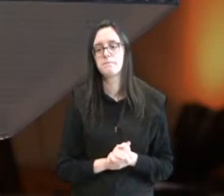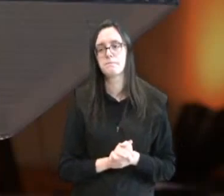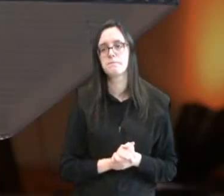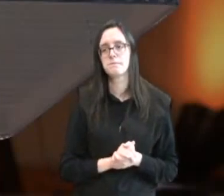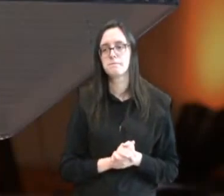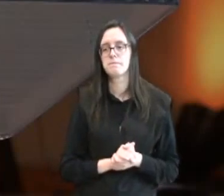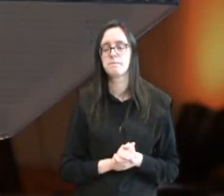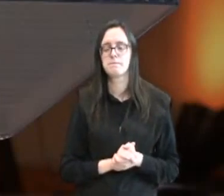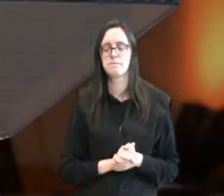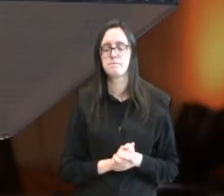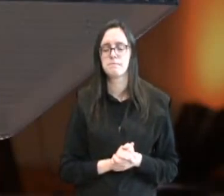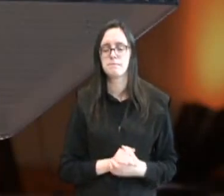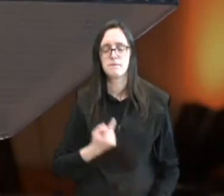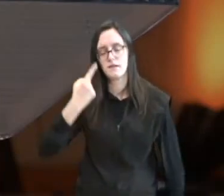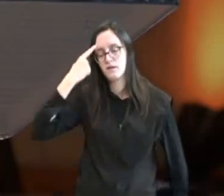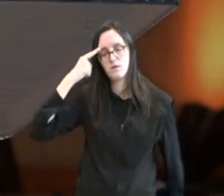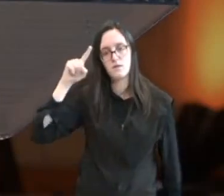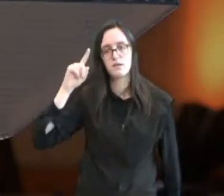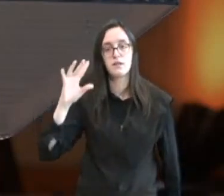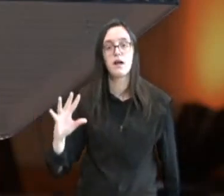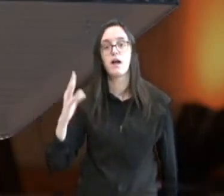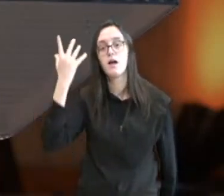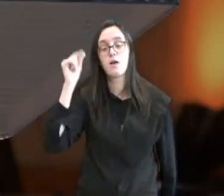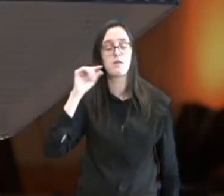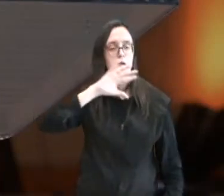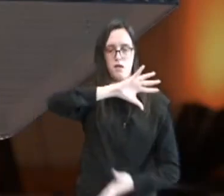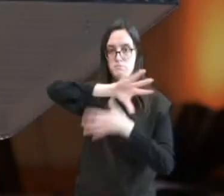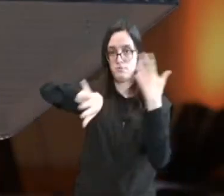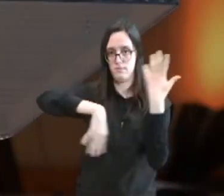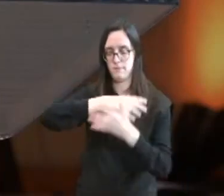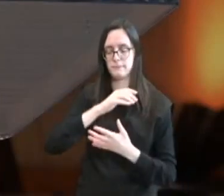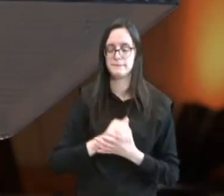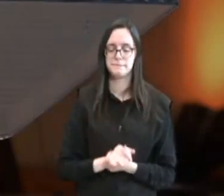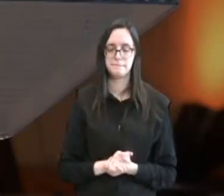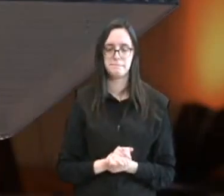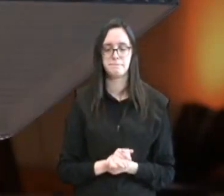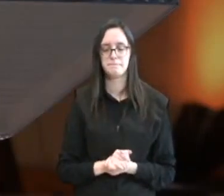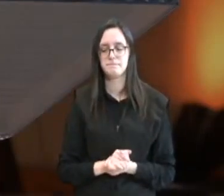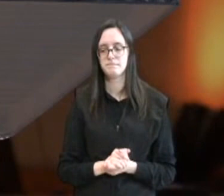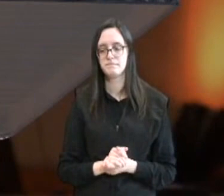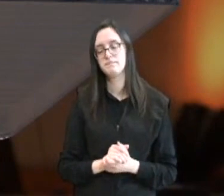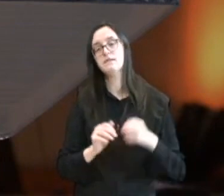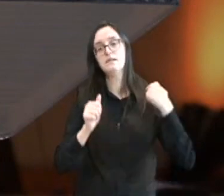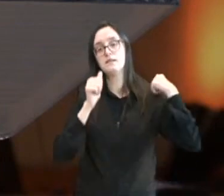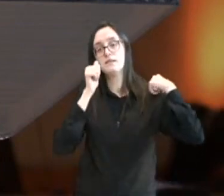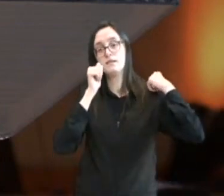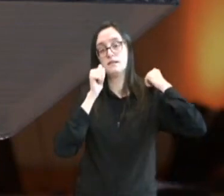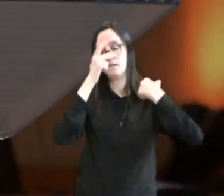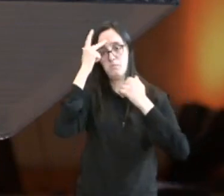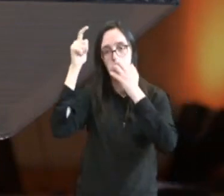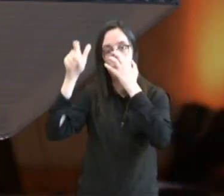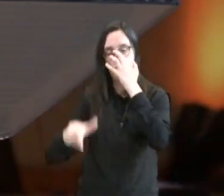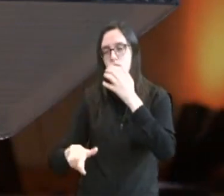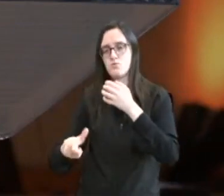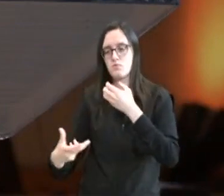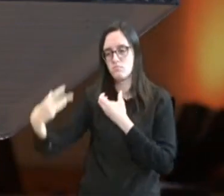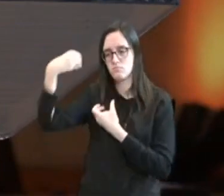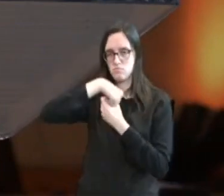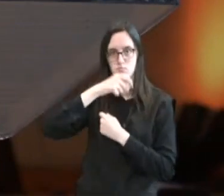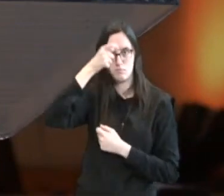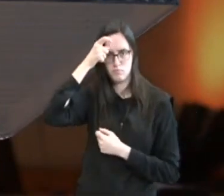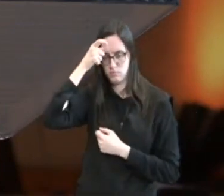dia aconteceu um tremendo reboliço. Uma pessoa ficou endemoniada e foi uma confusão